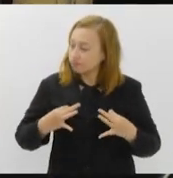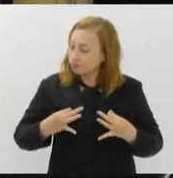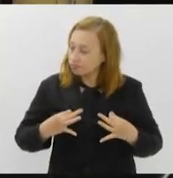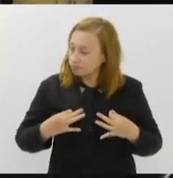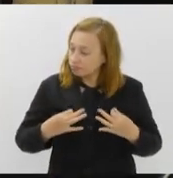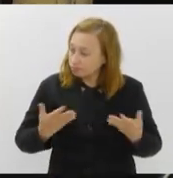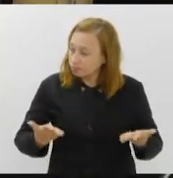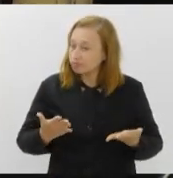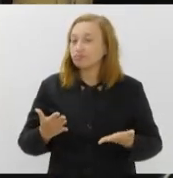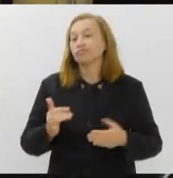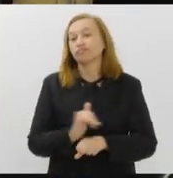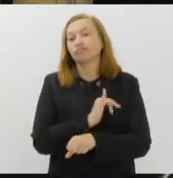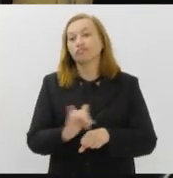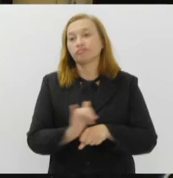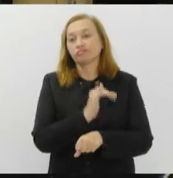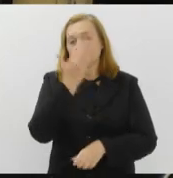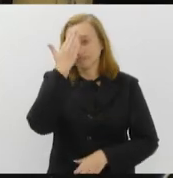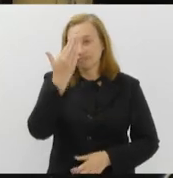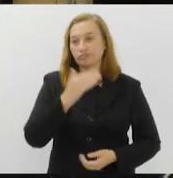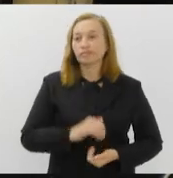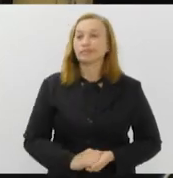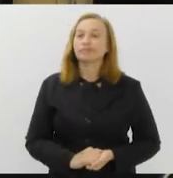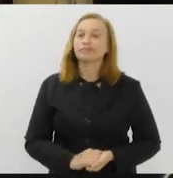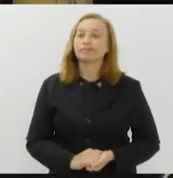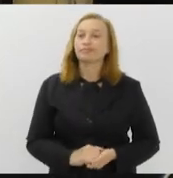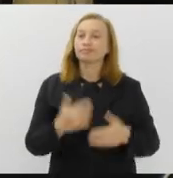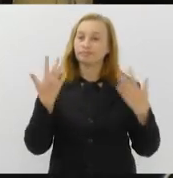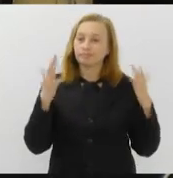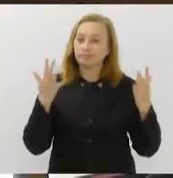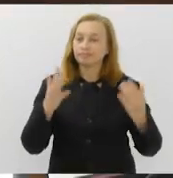nessa articulação. Obrigada.